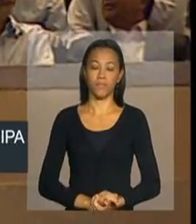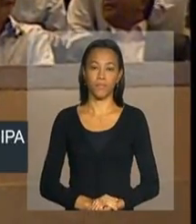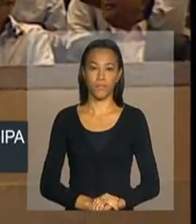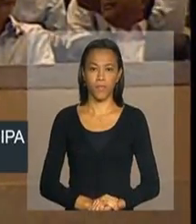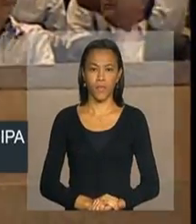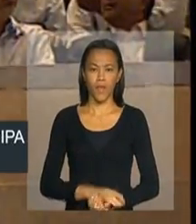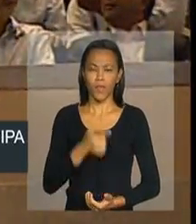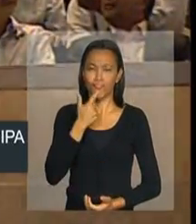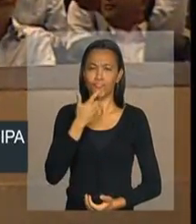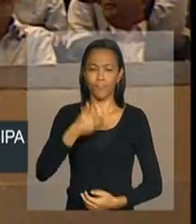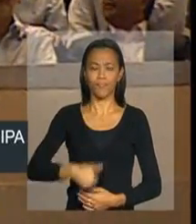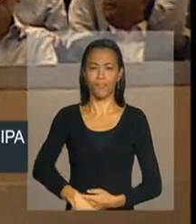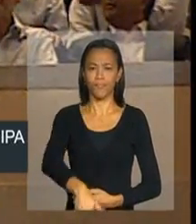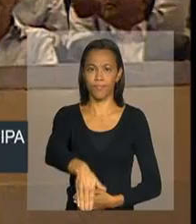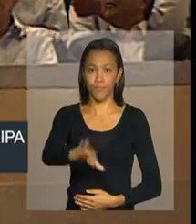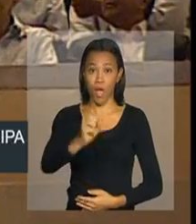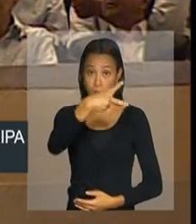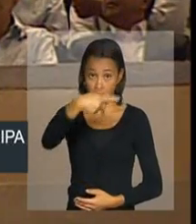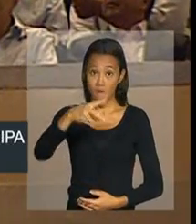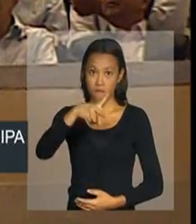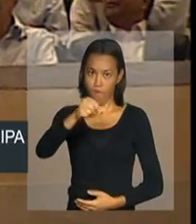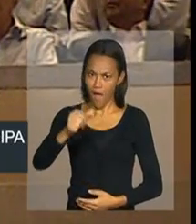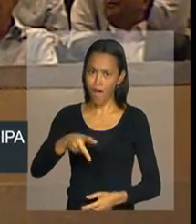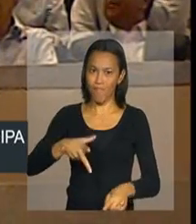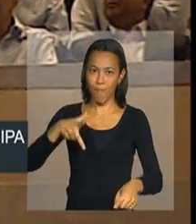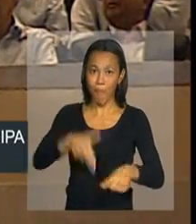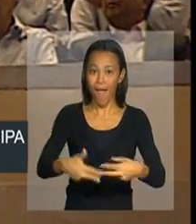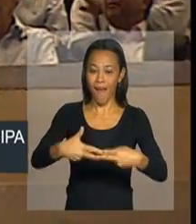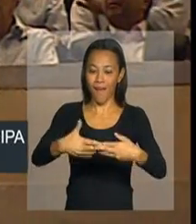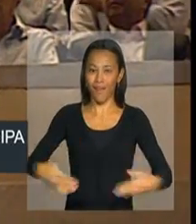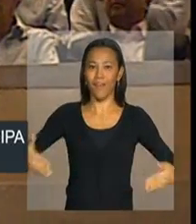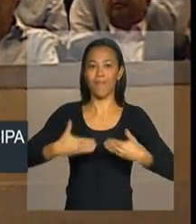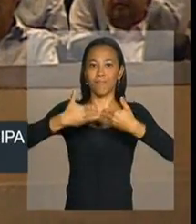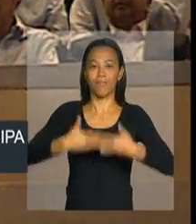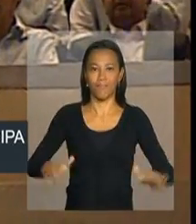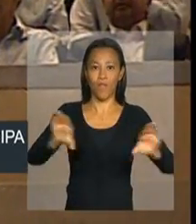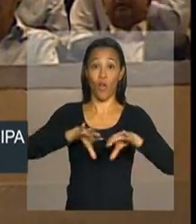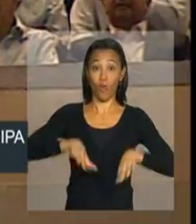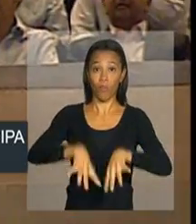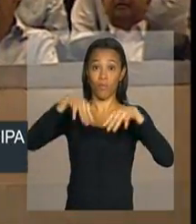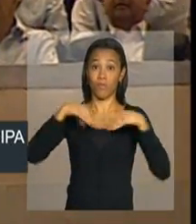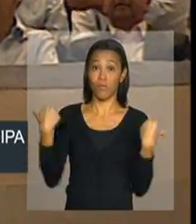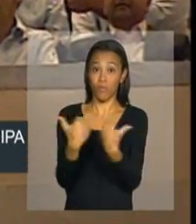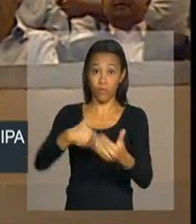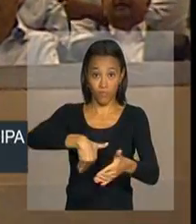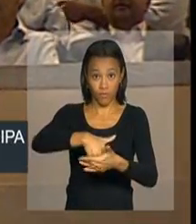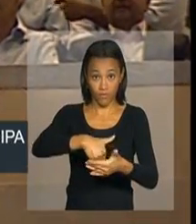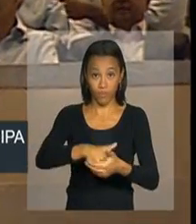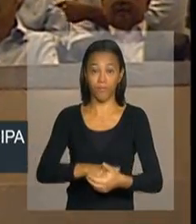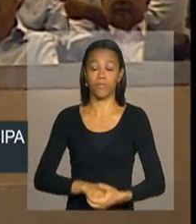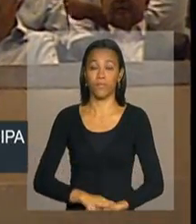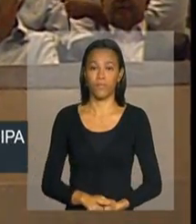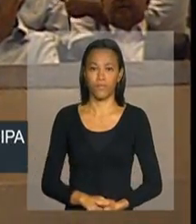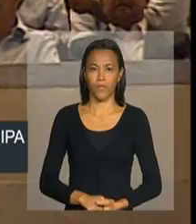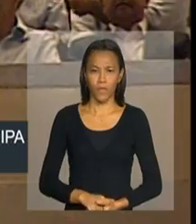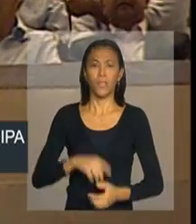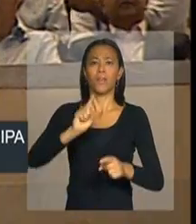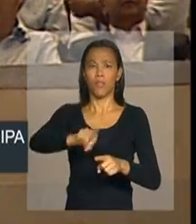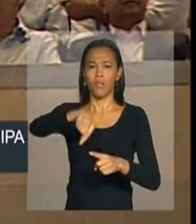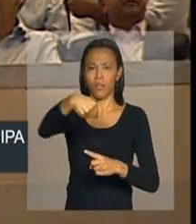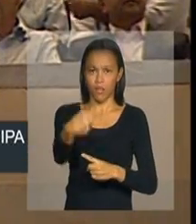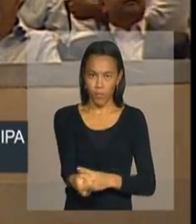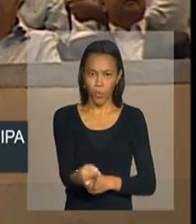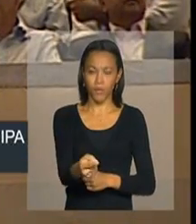Daqui a pouco, a presidenta vai cortar a fita inaugural do estádio. E logo